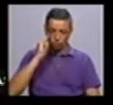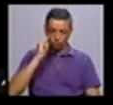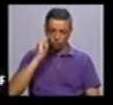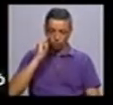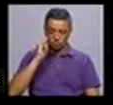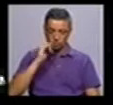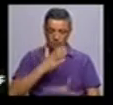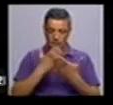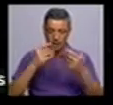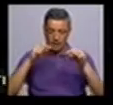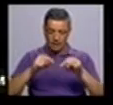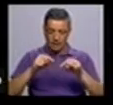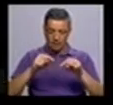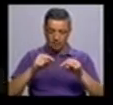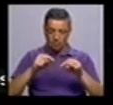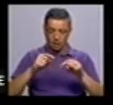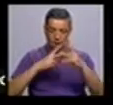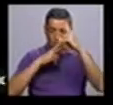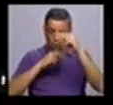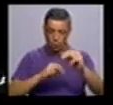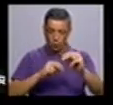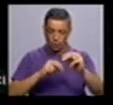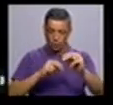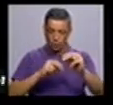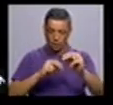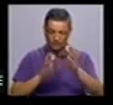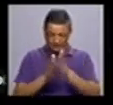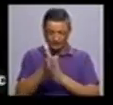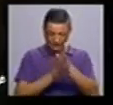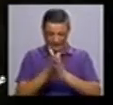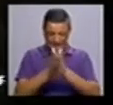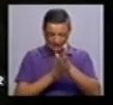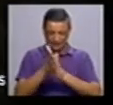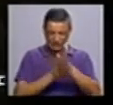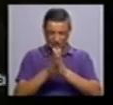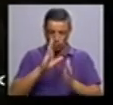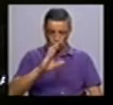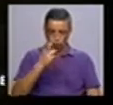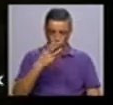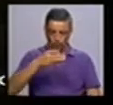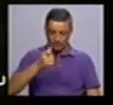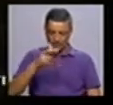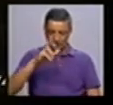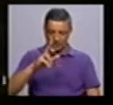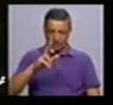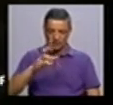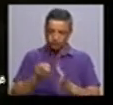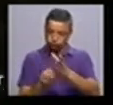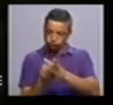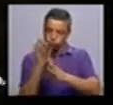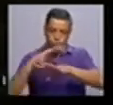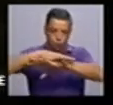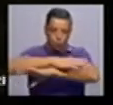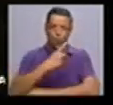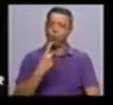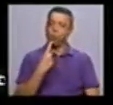gigawatts. Io é de facto uma lua que, devido à fricção às marés gravitacionais com Júpiter, está repleta de vulcões. E de acordo com o